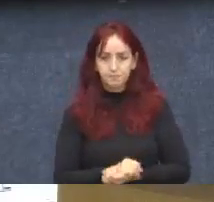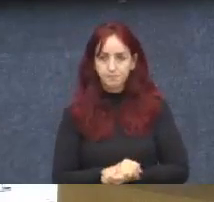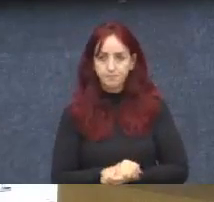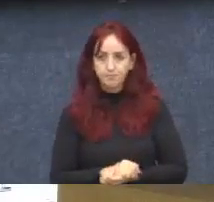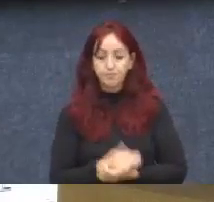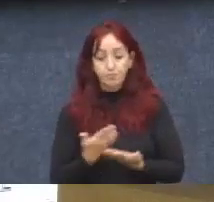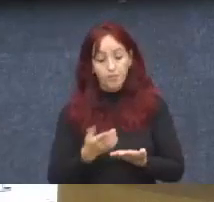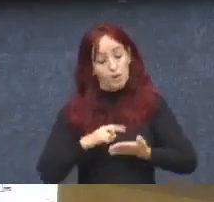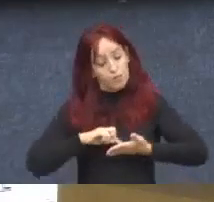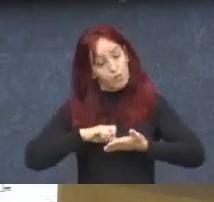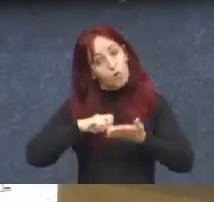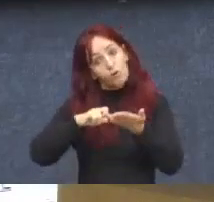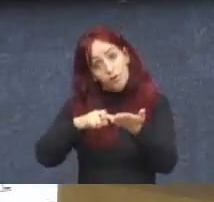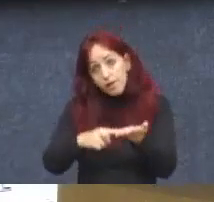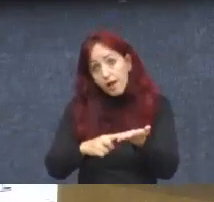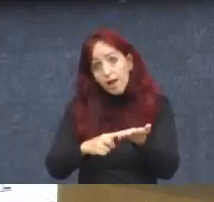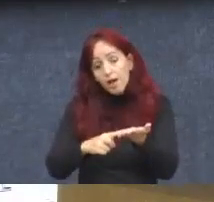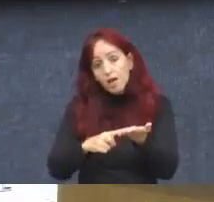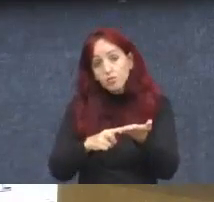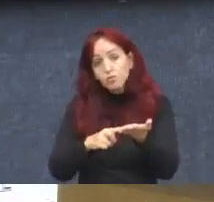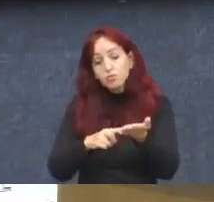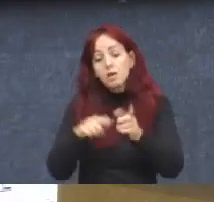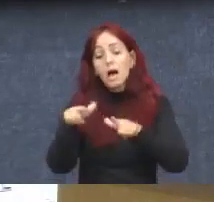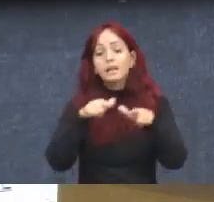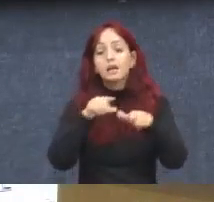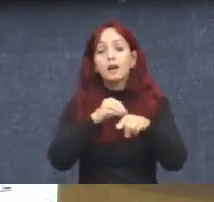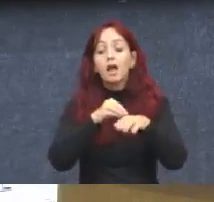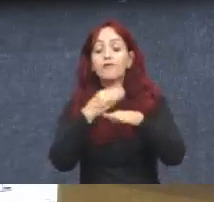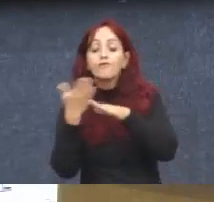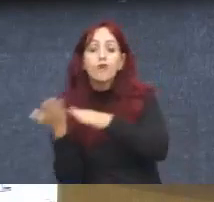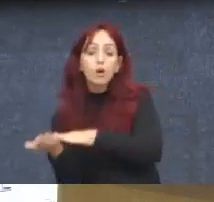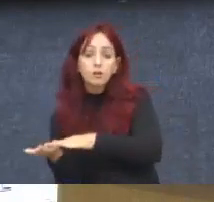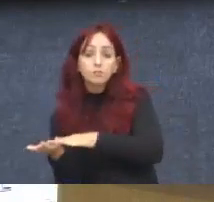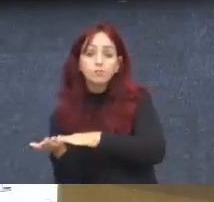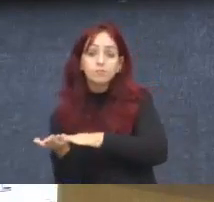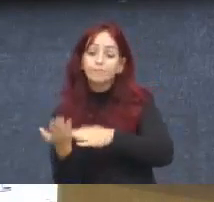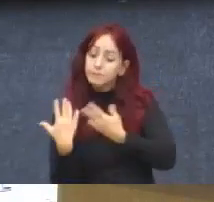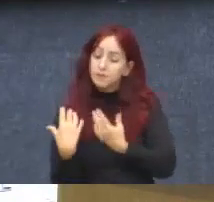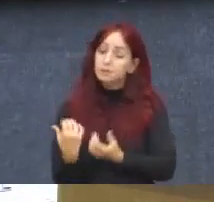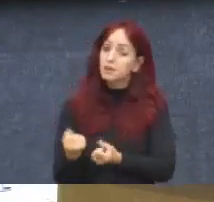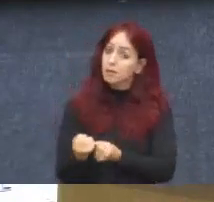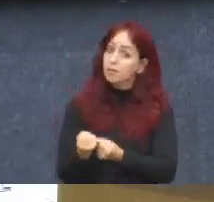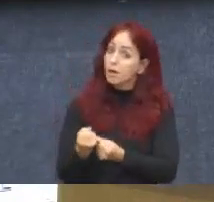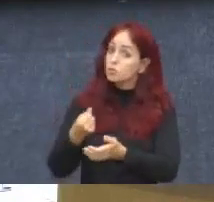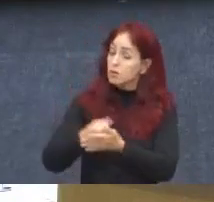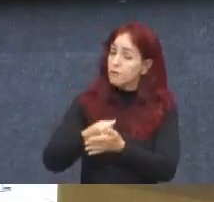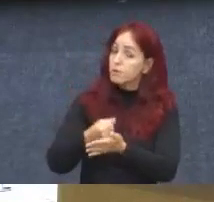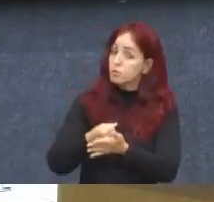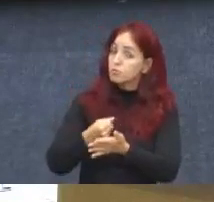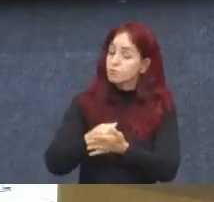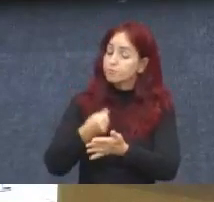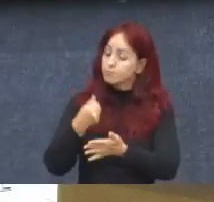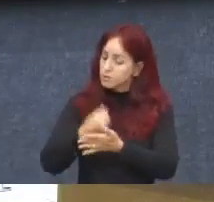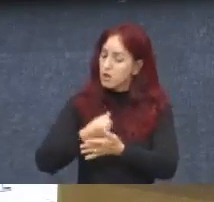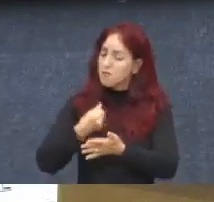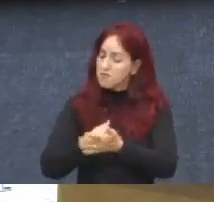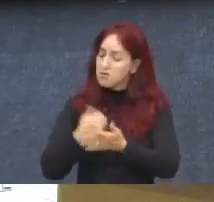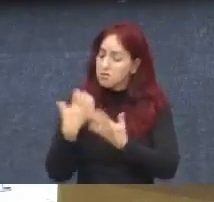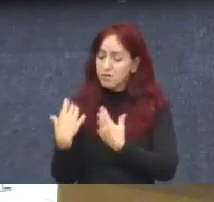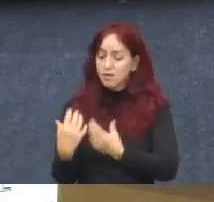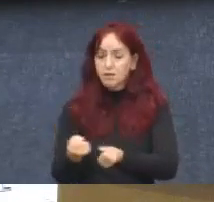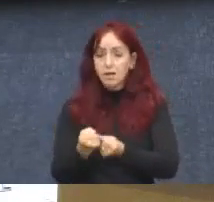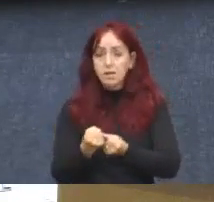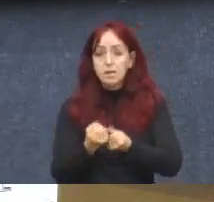Fui convidado a fazê-lo fora dessa casa. O farei. Aceitei o desafio e quero